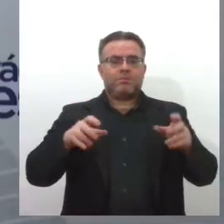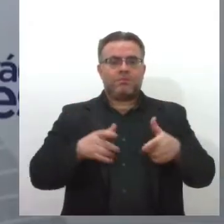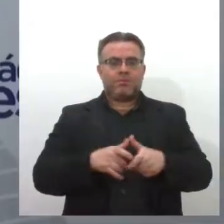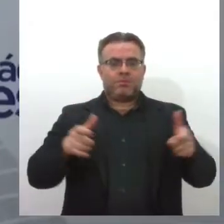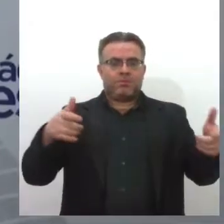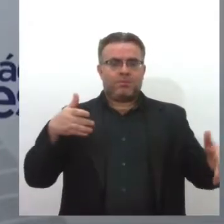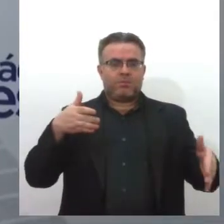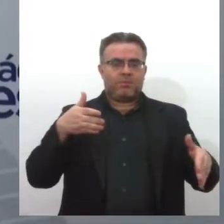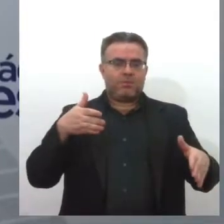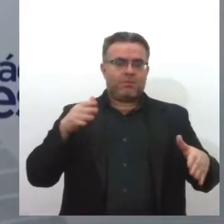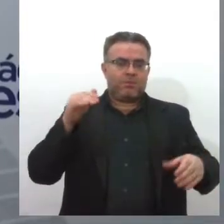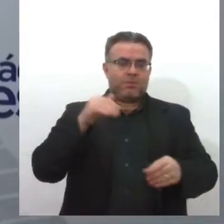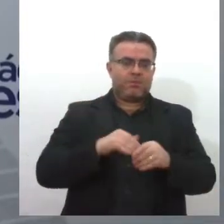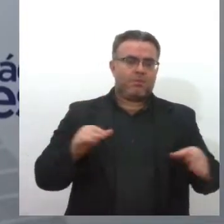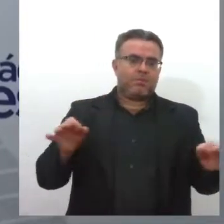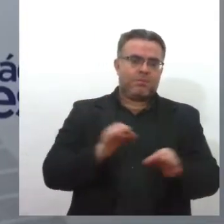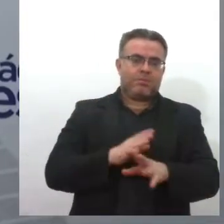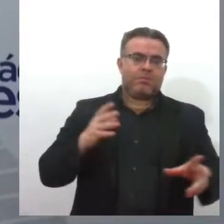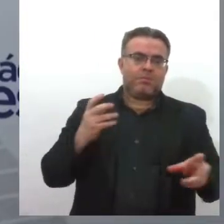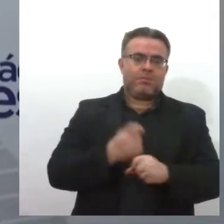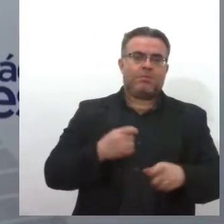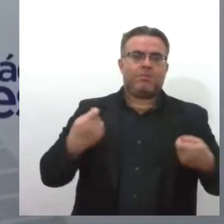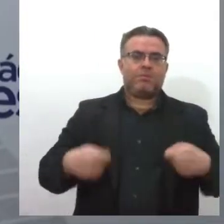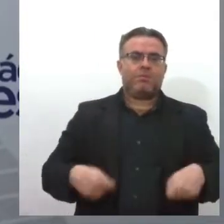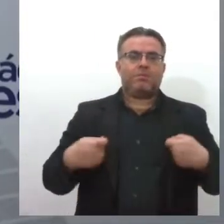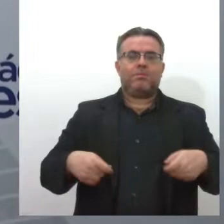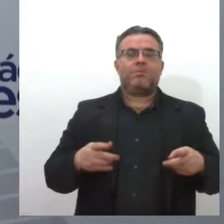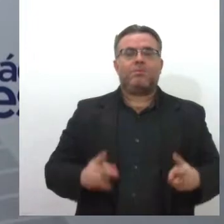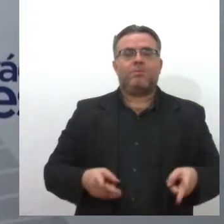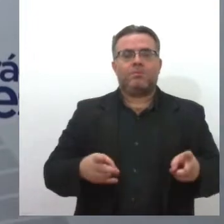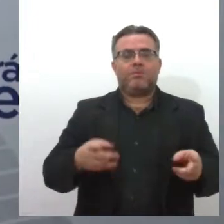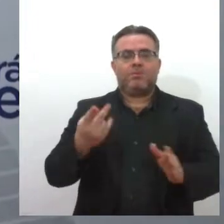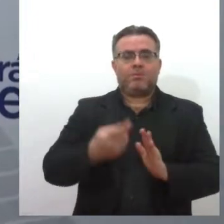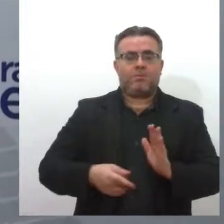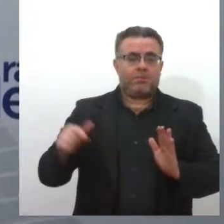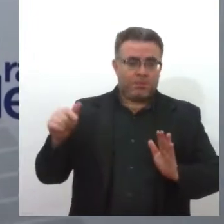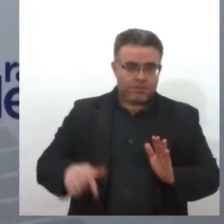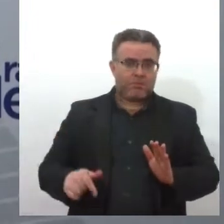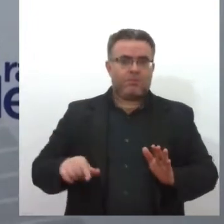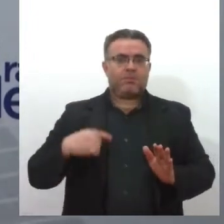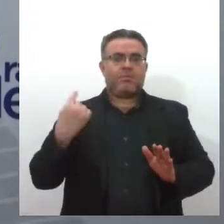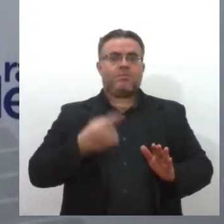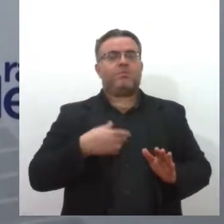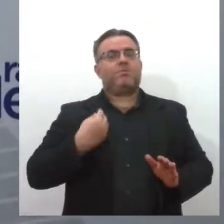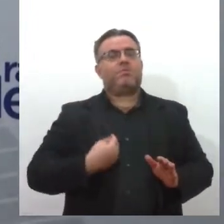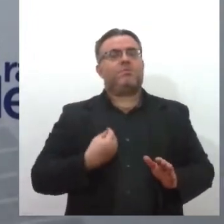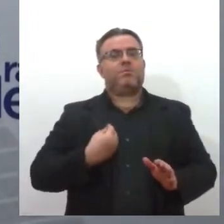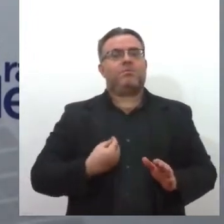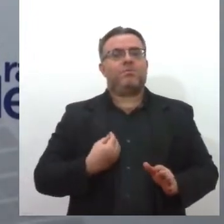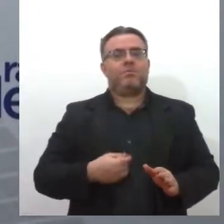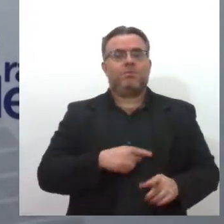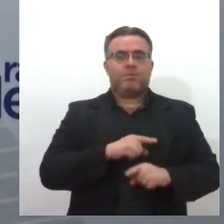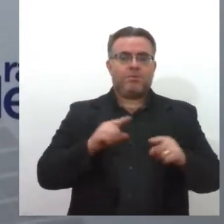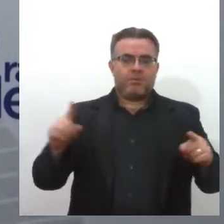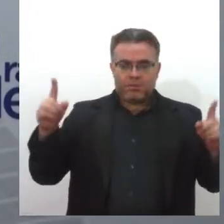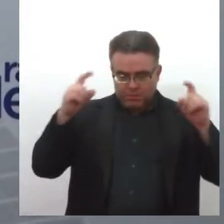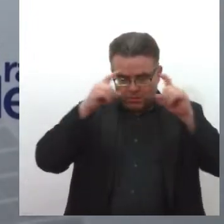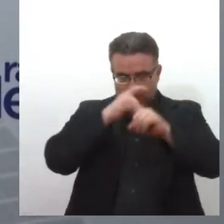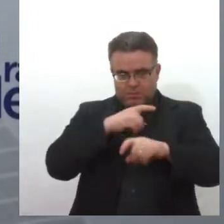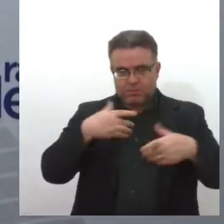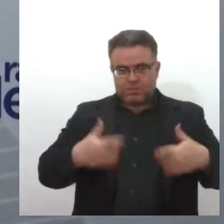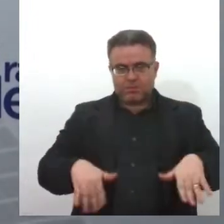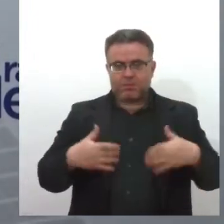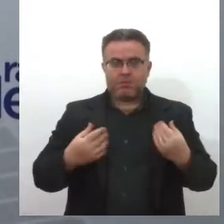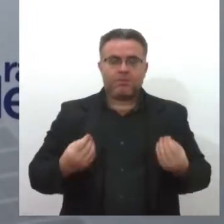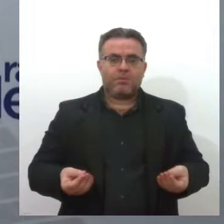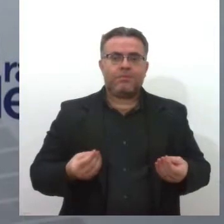Não tem necessidade de a gente estar debatendo um projeto desse agora, ainda mais num período que a gente está vendo as pessoas passando dificuldades.